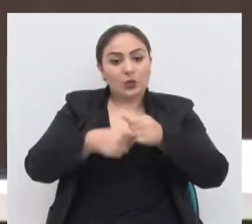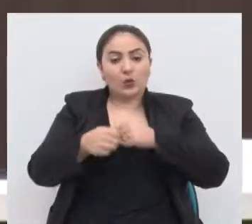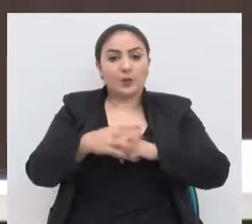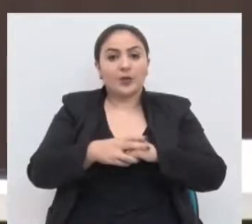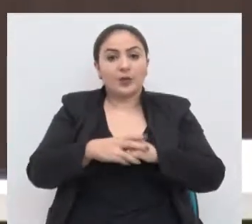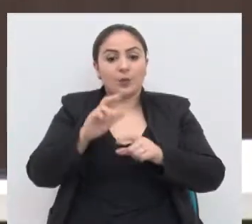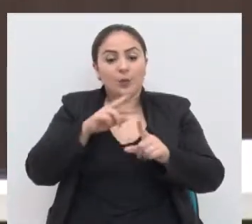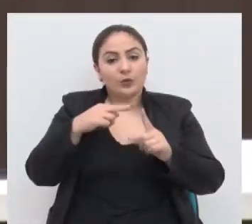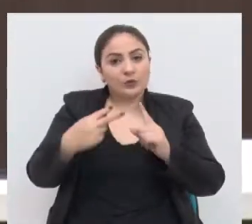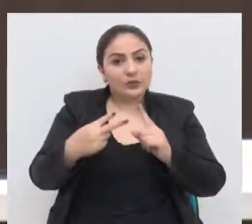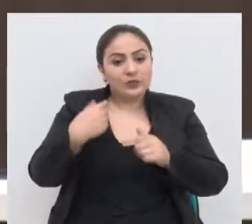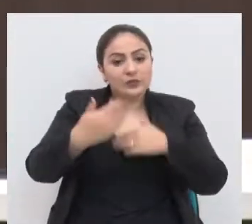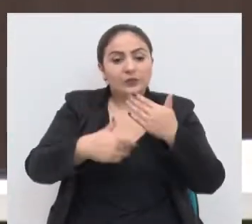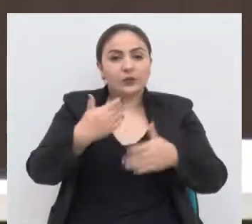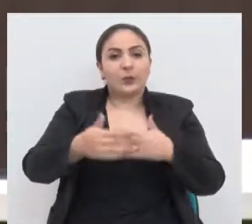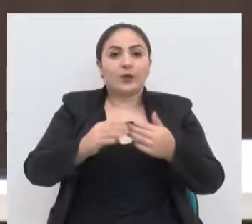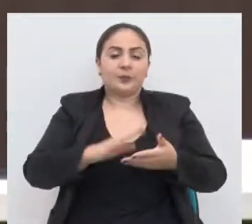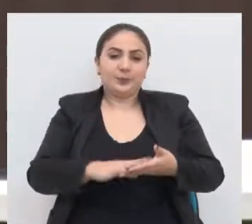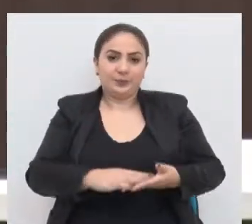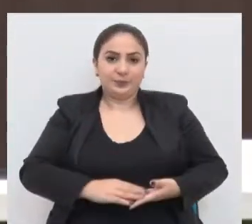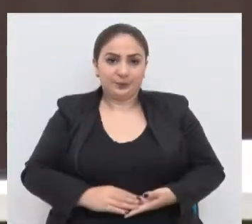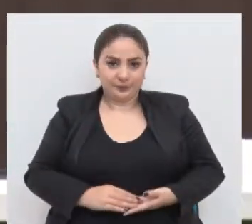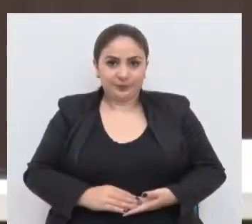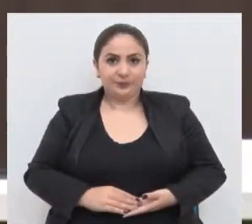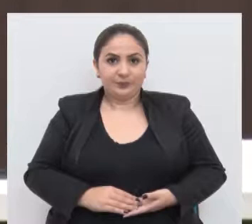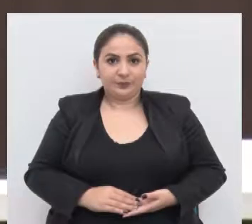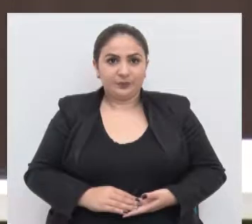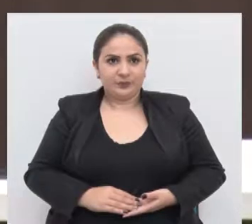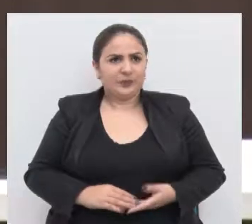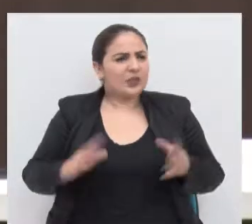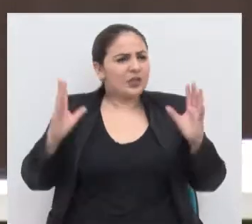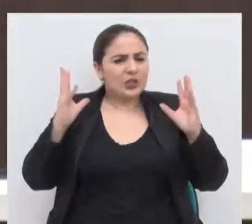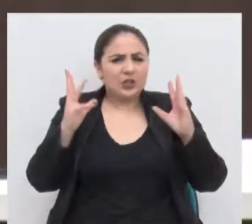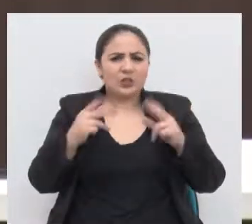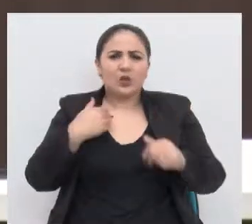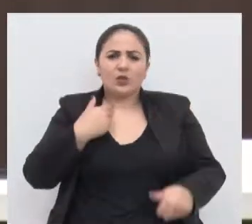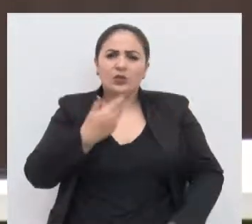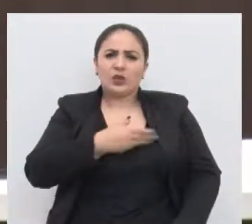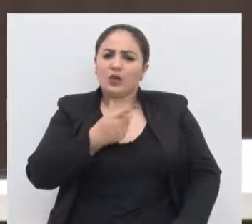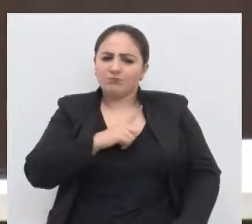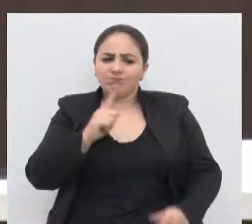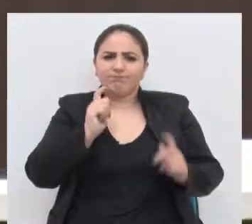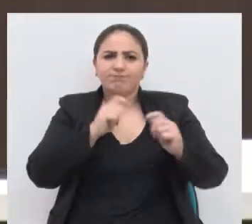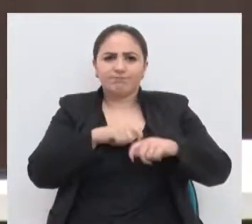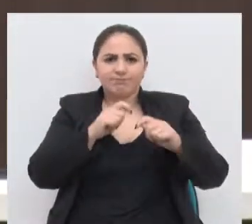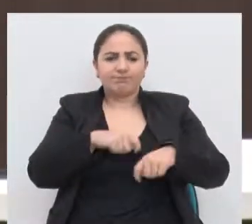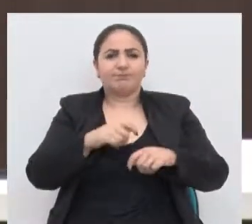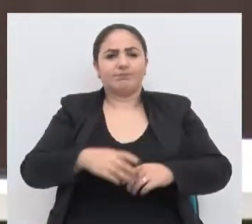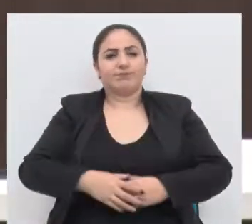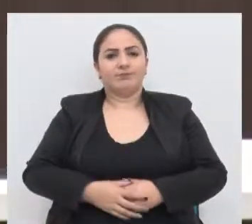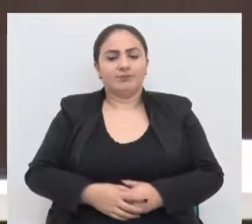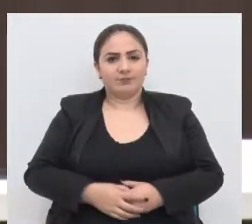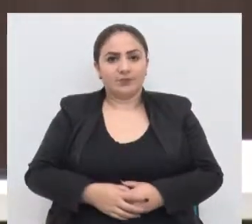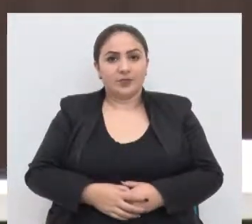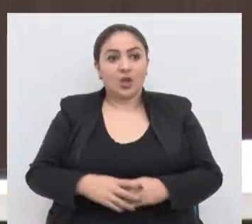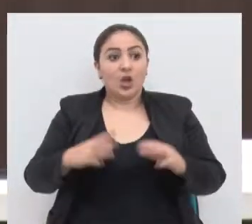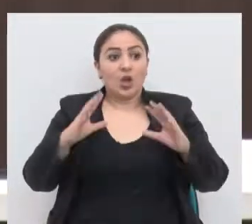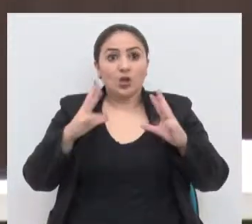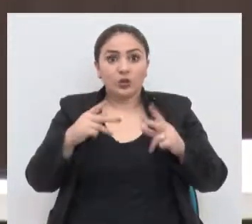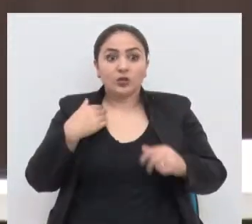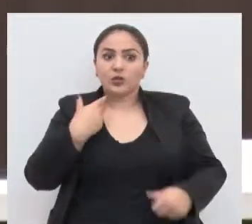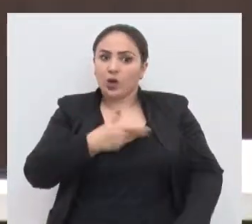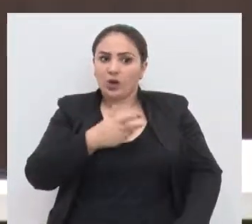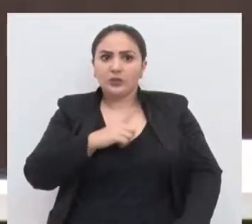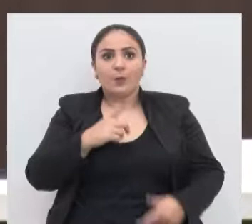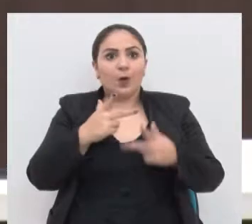do desenvolvimento, do ponto de vista do empreendedorismo. E todos nós temos esta capacidade, Paulo. Todos